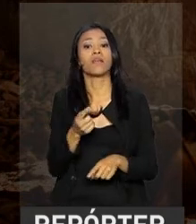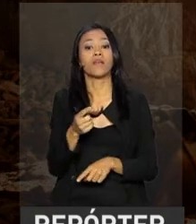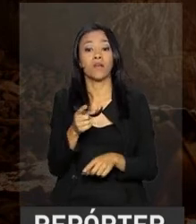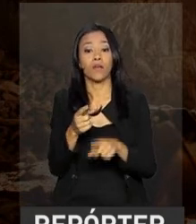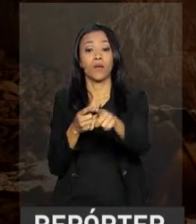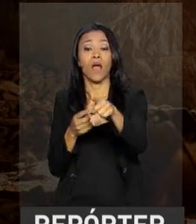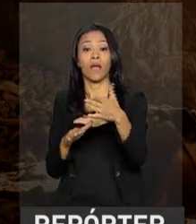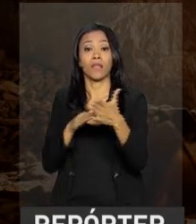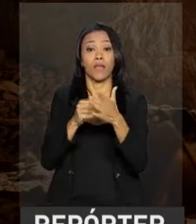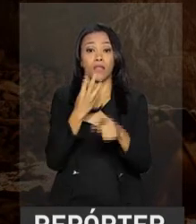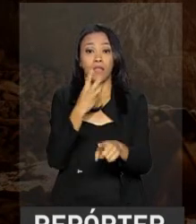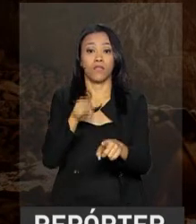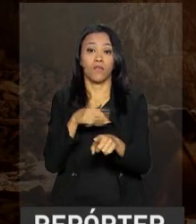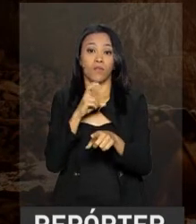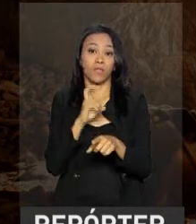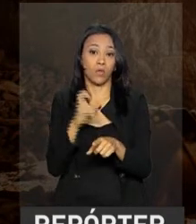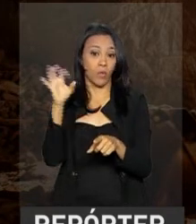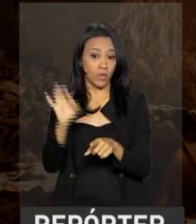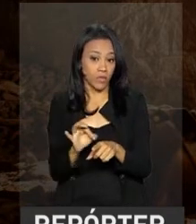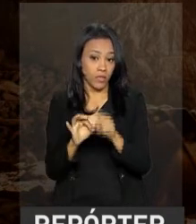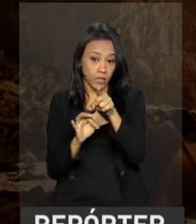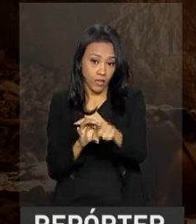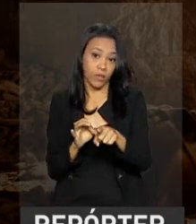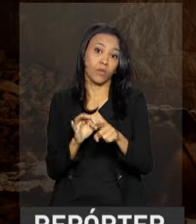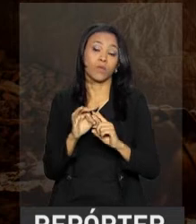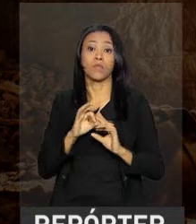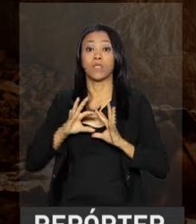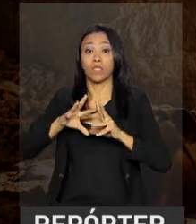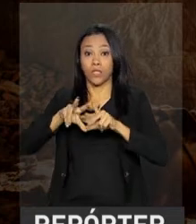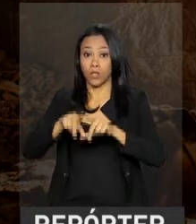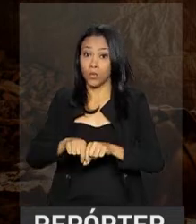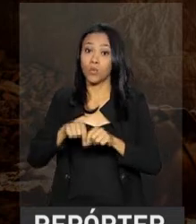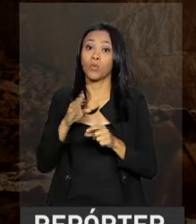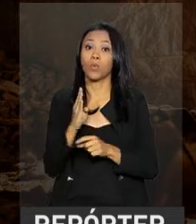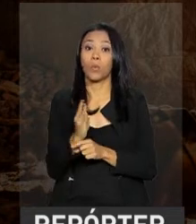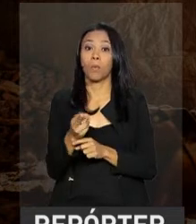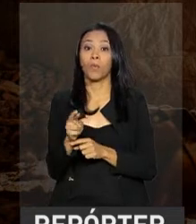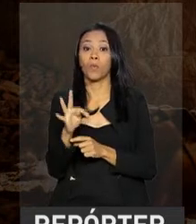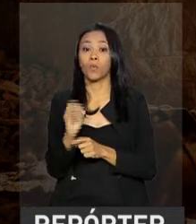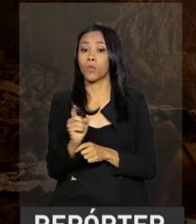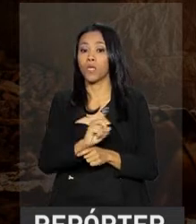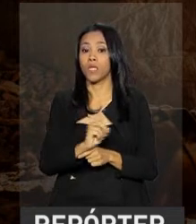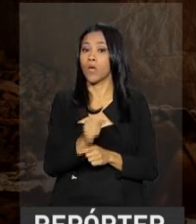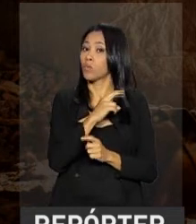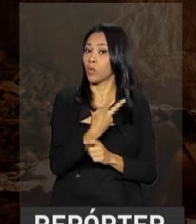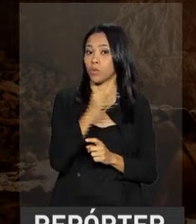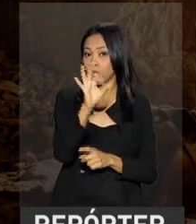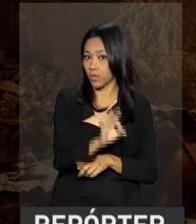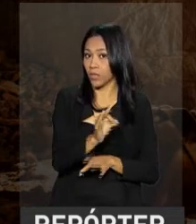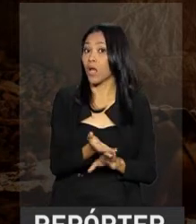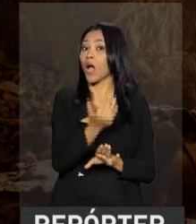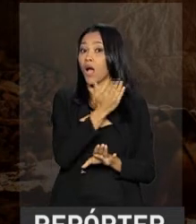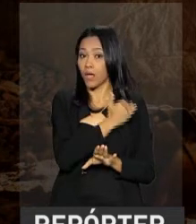máxima três e meio por cento sobre a receita bruta e não 2% sobre a receita líquida como